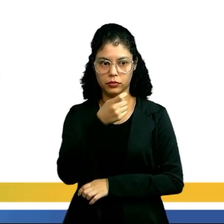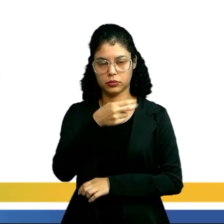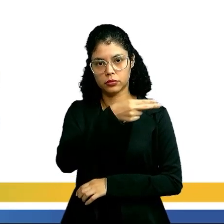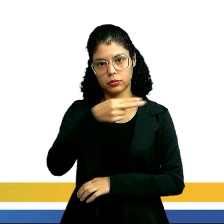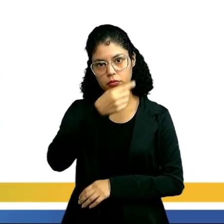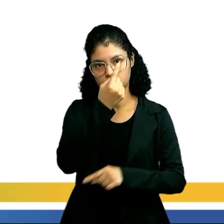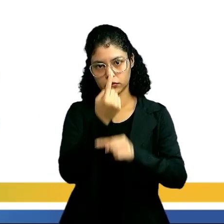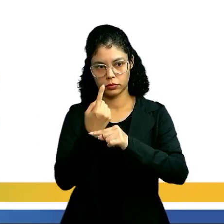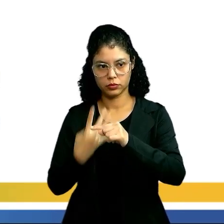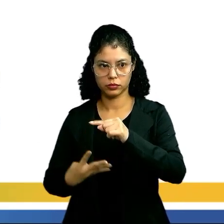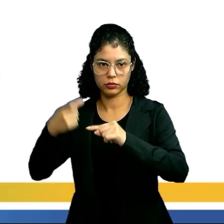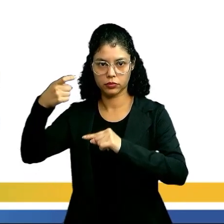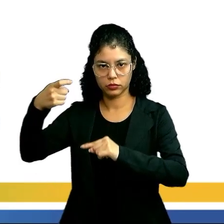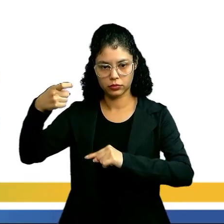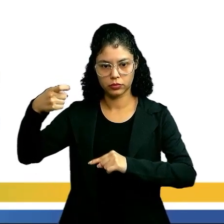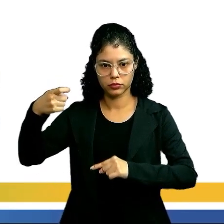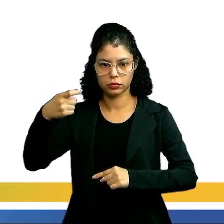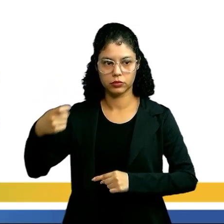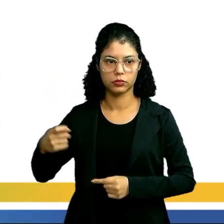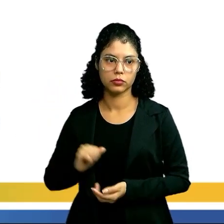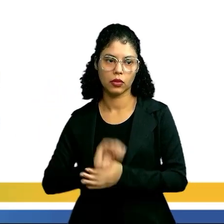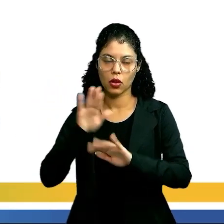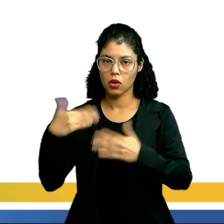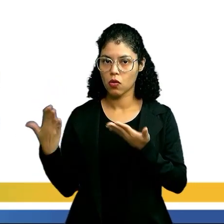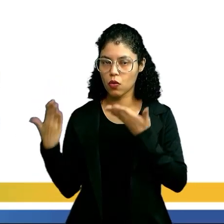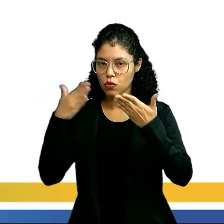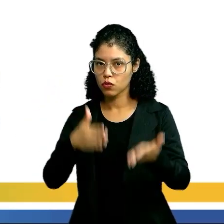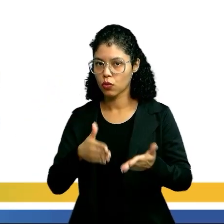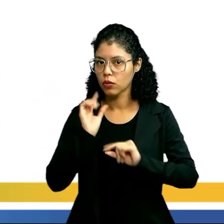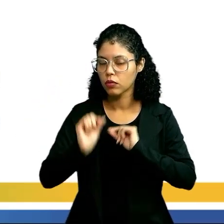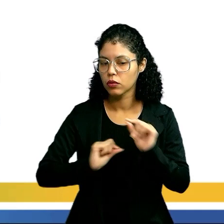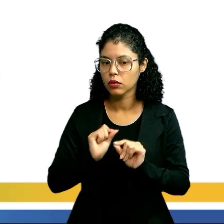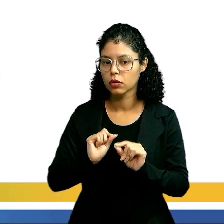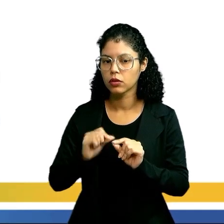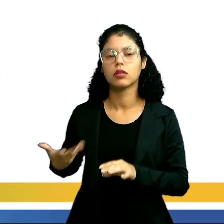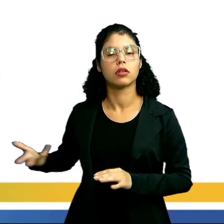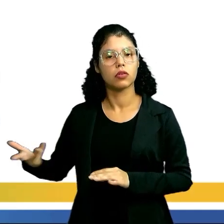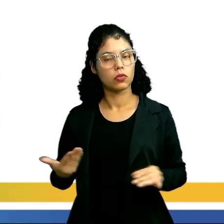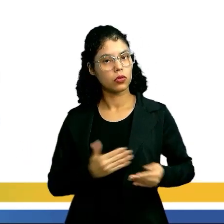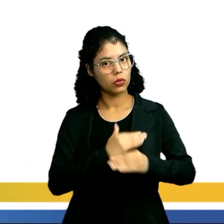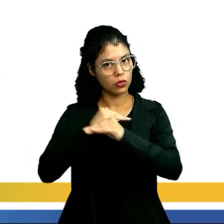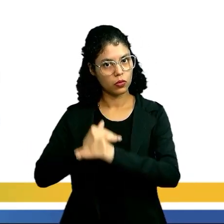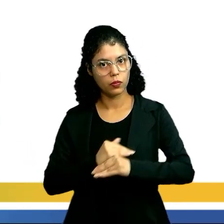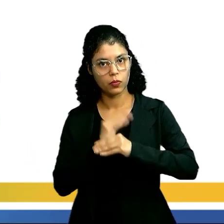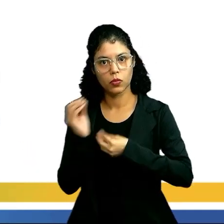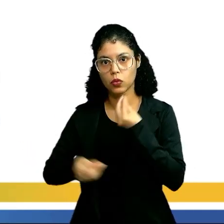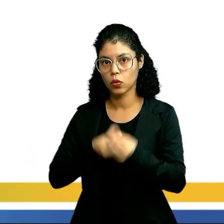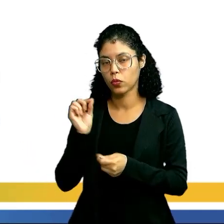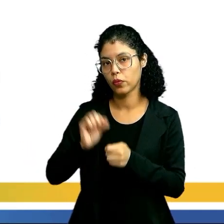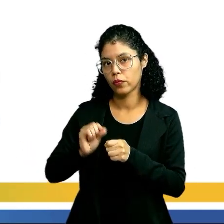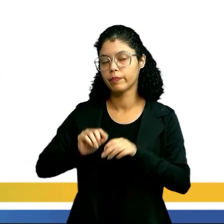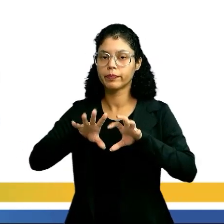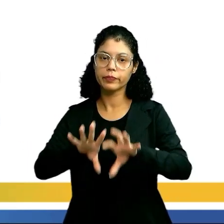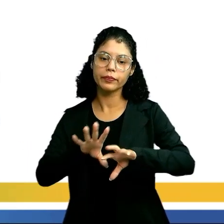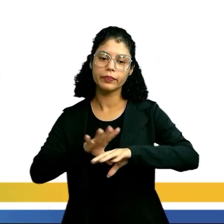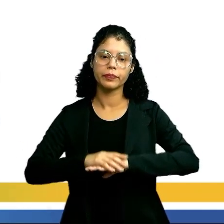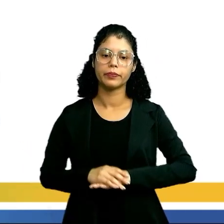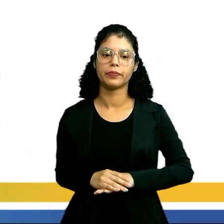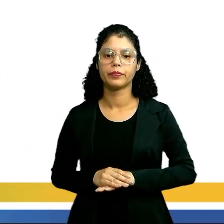x igual a 1 quarto elevado a x. Qual é o objetivo aqui, professor? Deixar as bases iguais. E como é que eu vou fazer isso daqui,